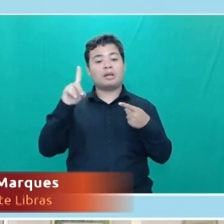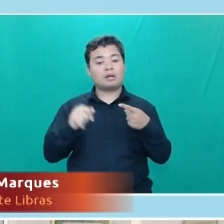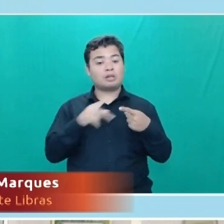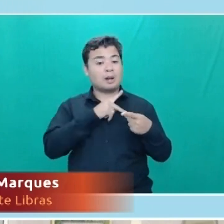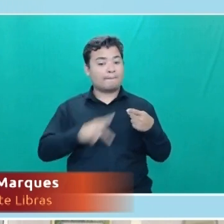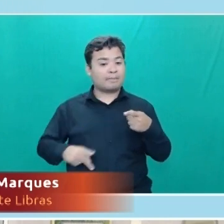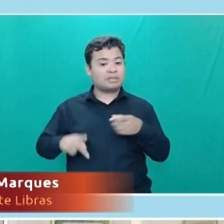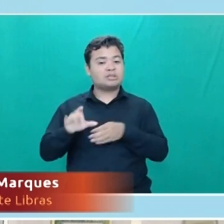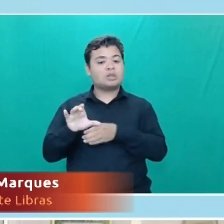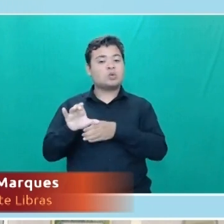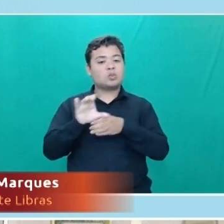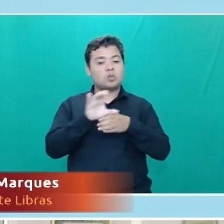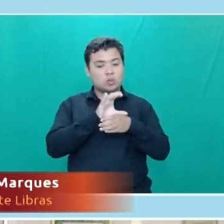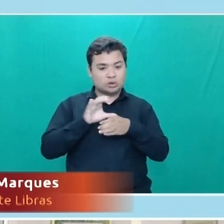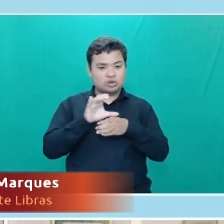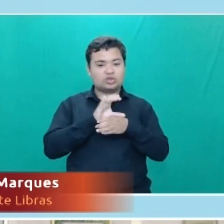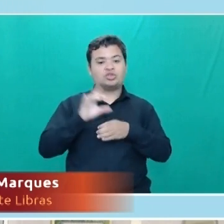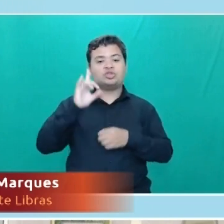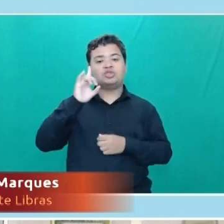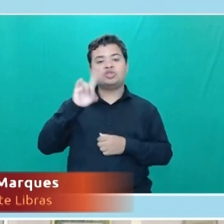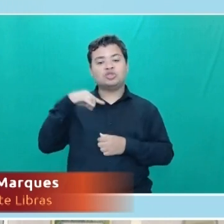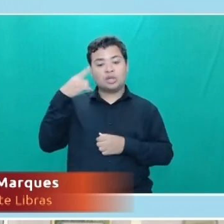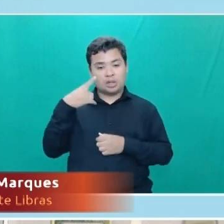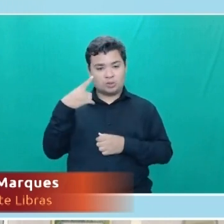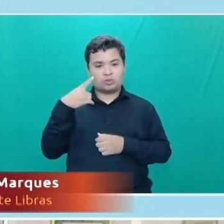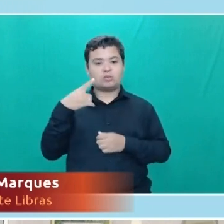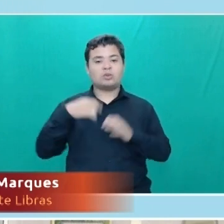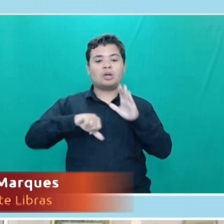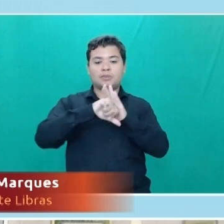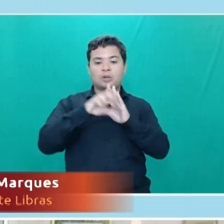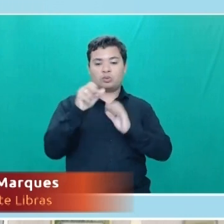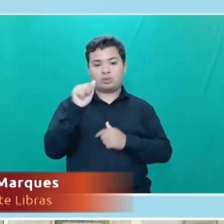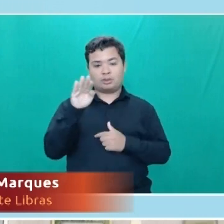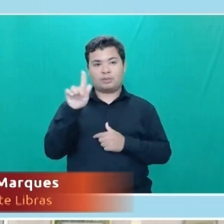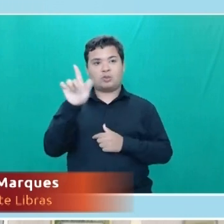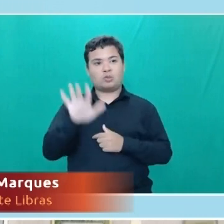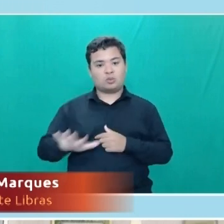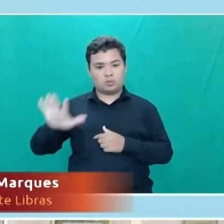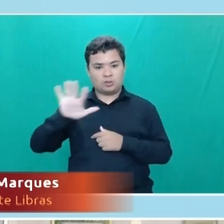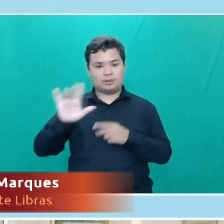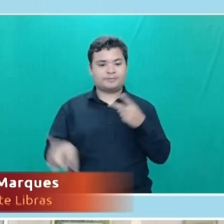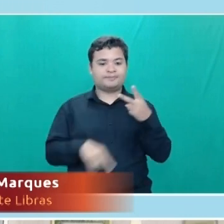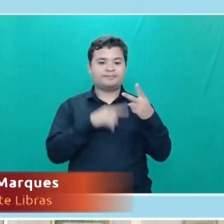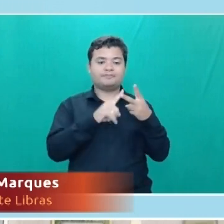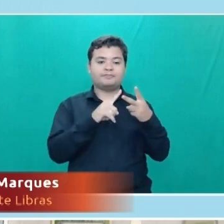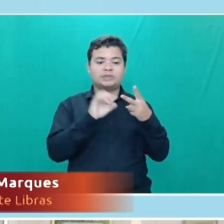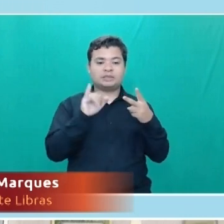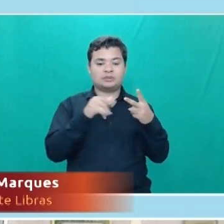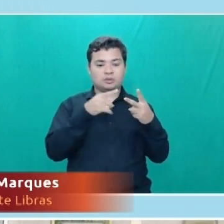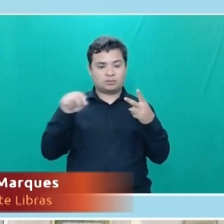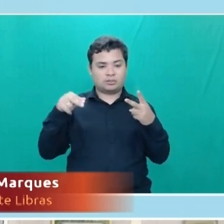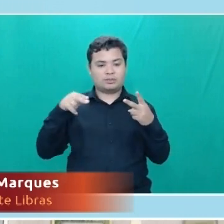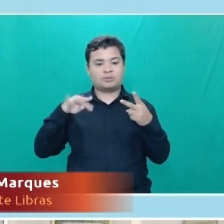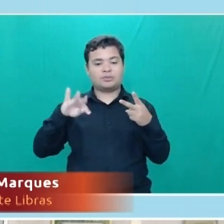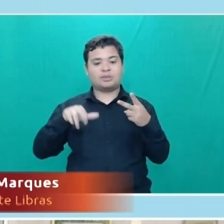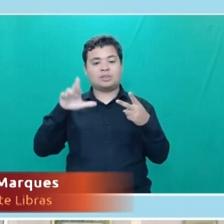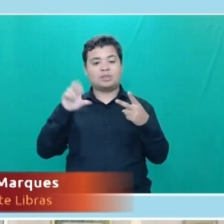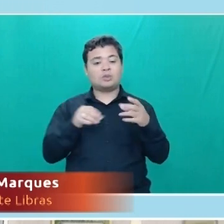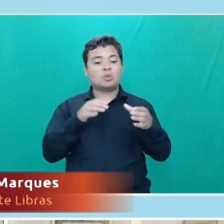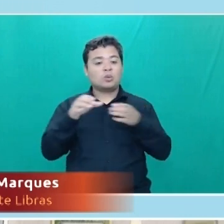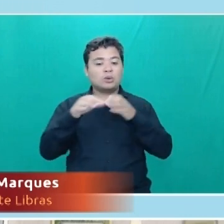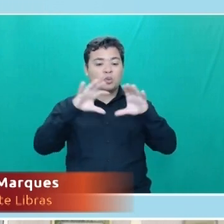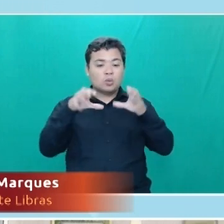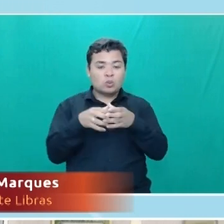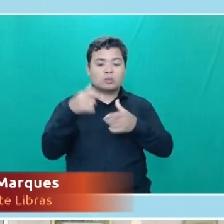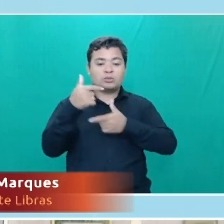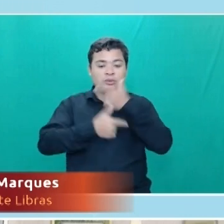Direito Criminal da OAB Goiás, e o Salomão Neto, coordenador do Grupo de Trabalho pela Igualdade Racial da Defensoria Pública